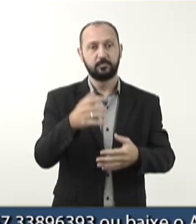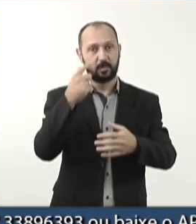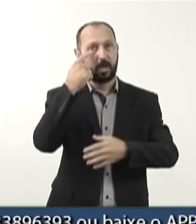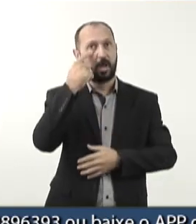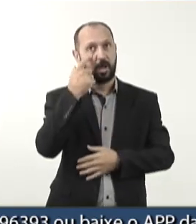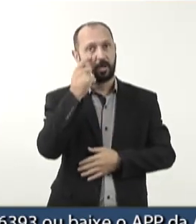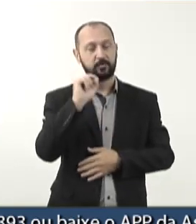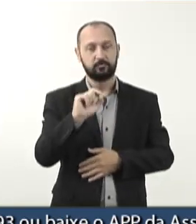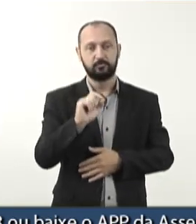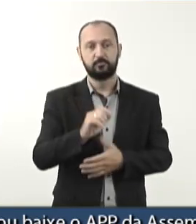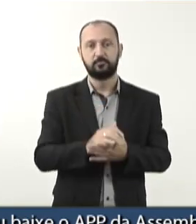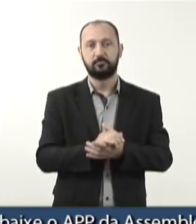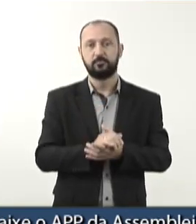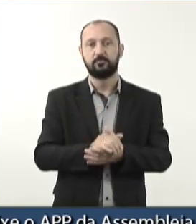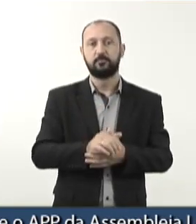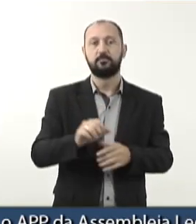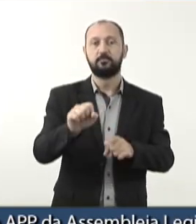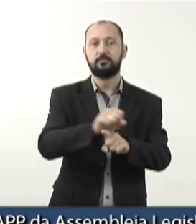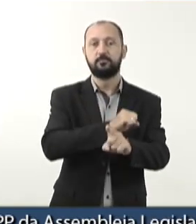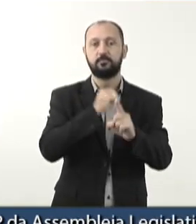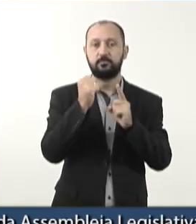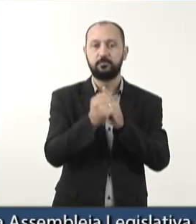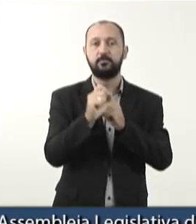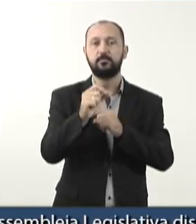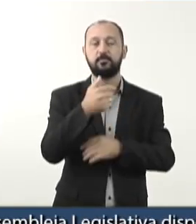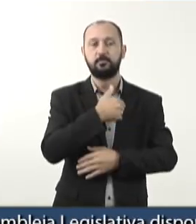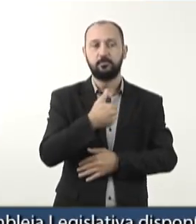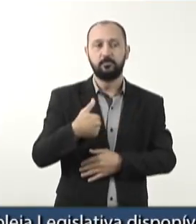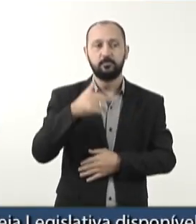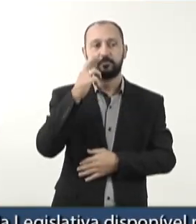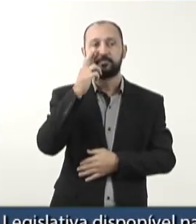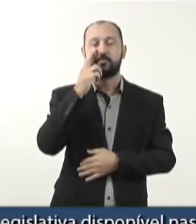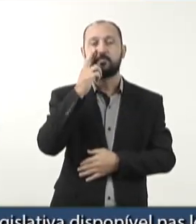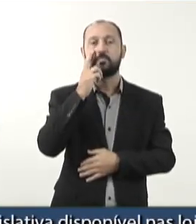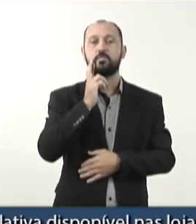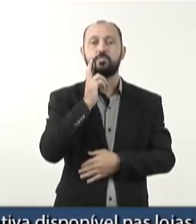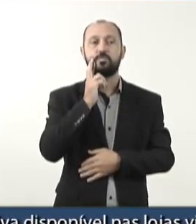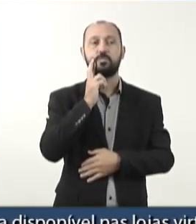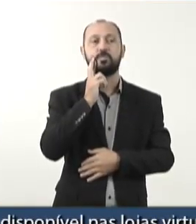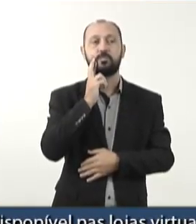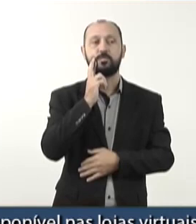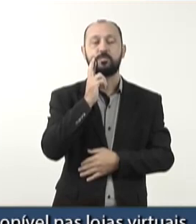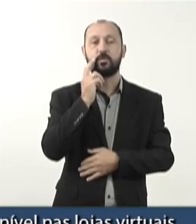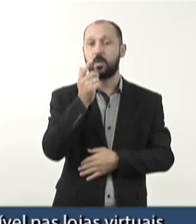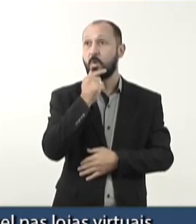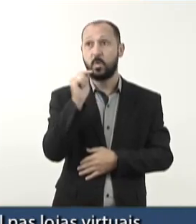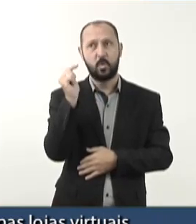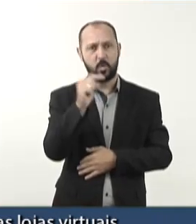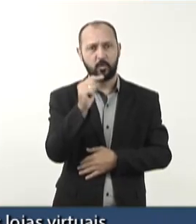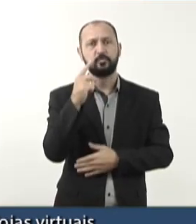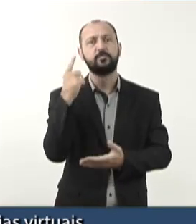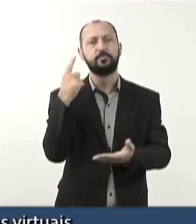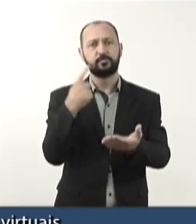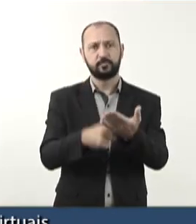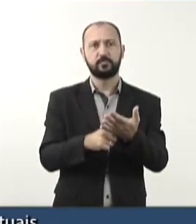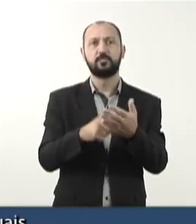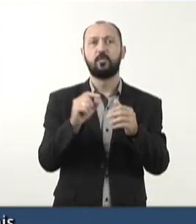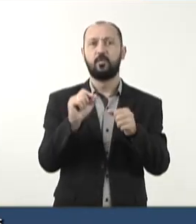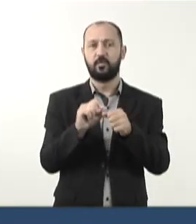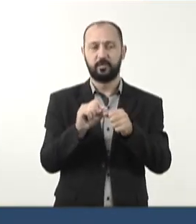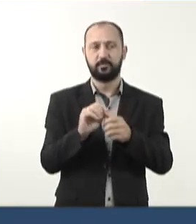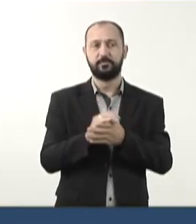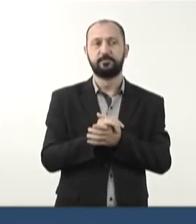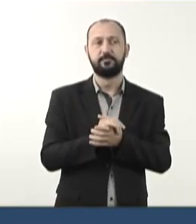alertar, certo? A sociedade, que o governo Riedel, ele é um homem de compromisso, e os compromissos que ele